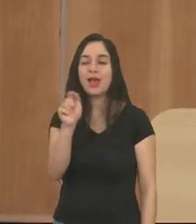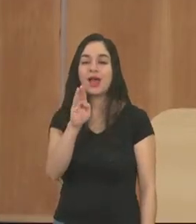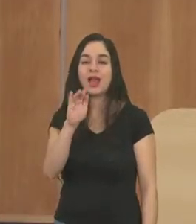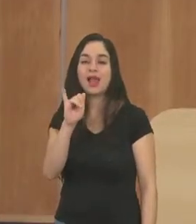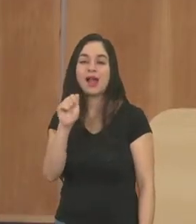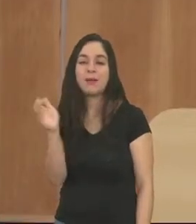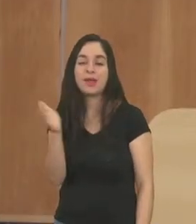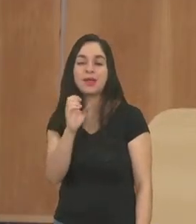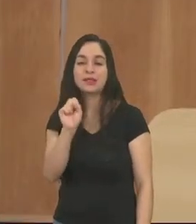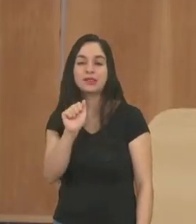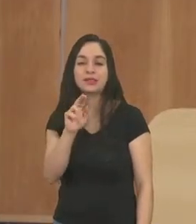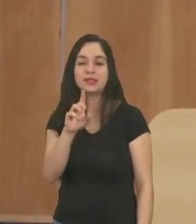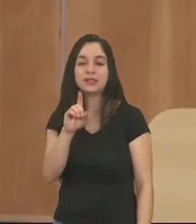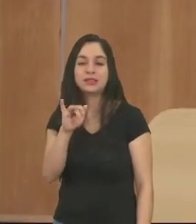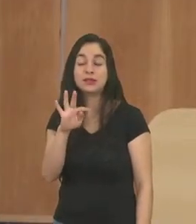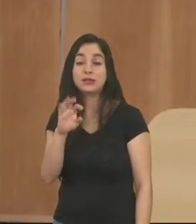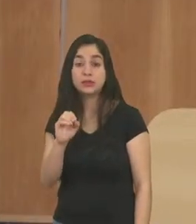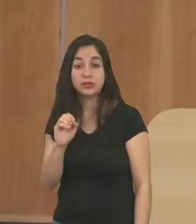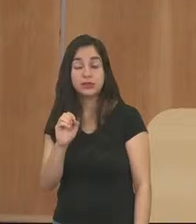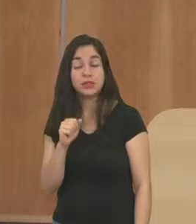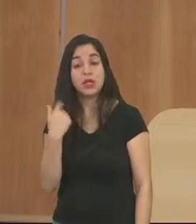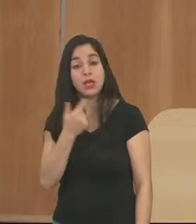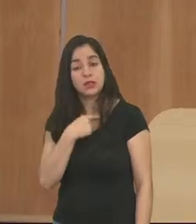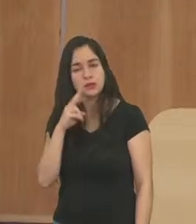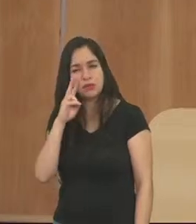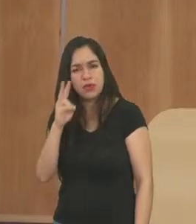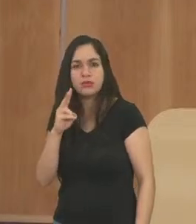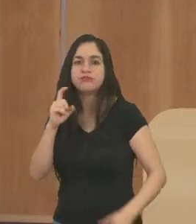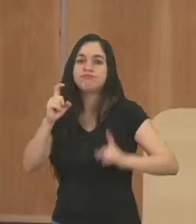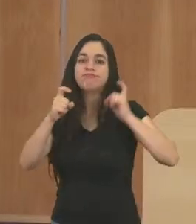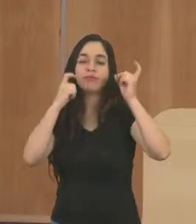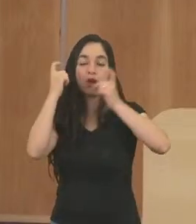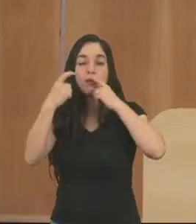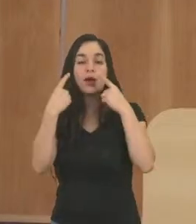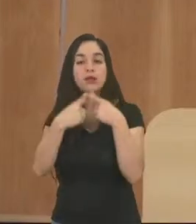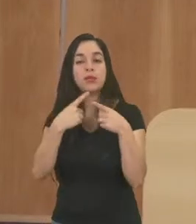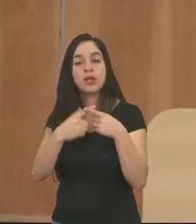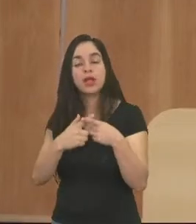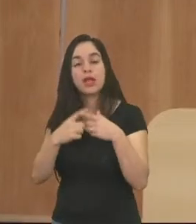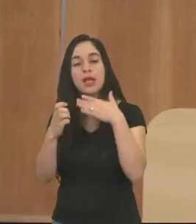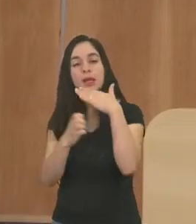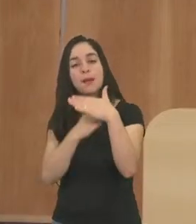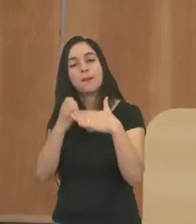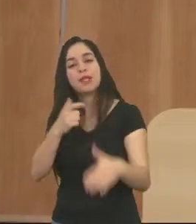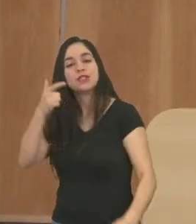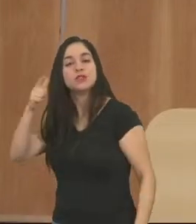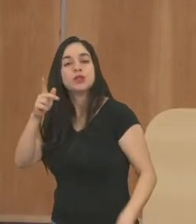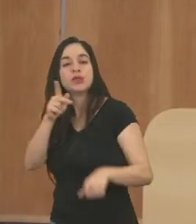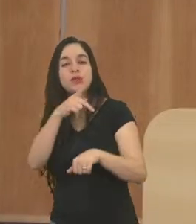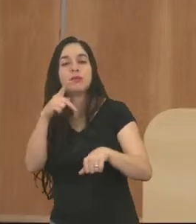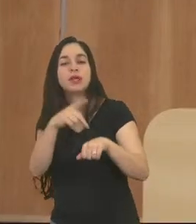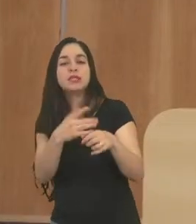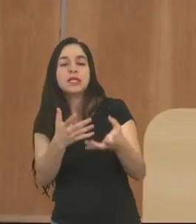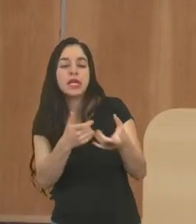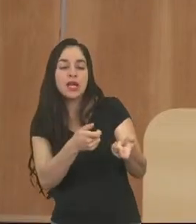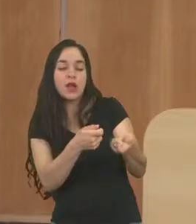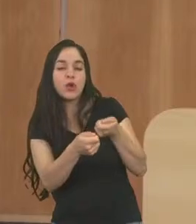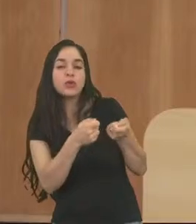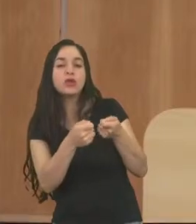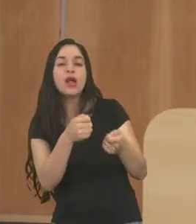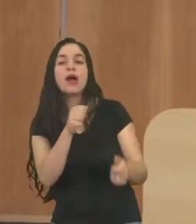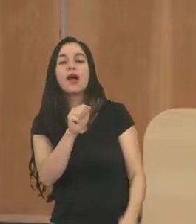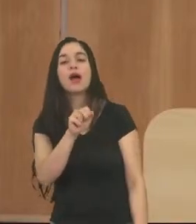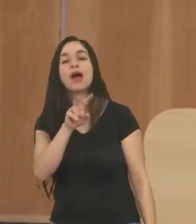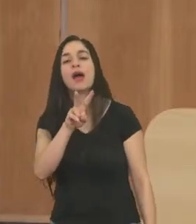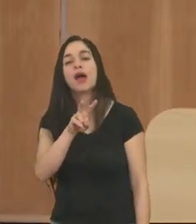muito preocupante. Porque se estas empresas que são estrangeiras querem adquirir o controle da Avibras, em primeiro lugar,